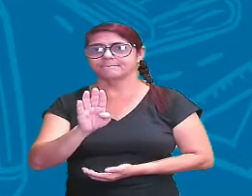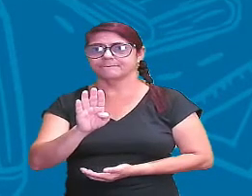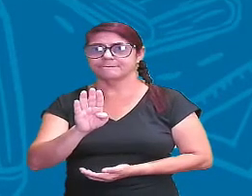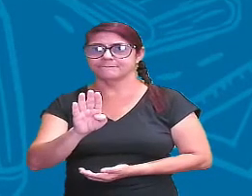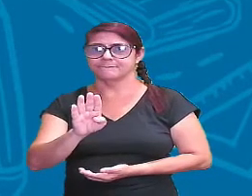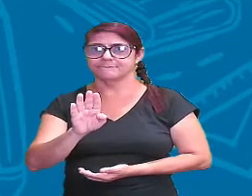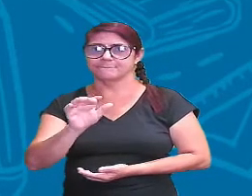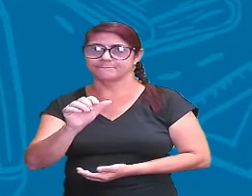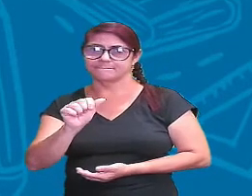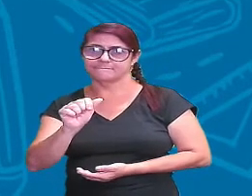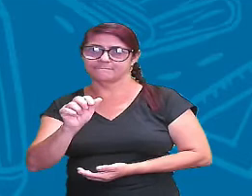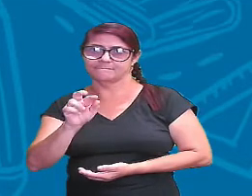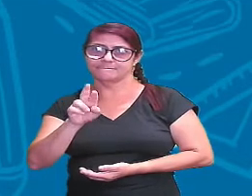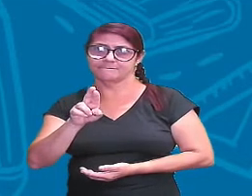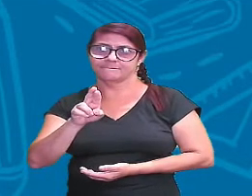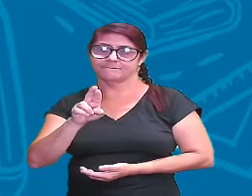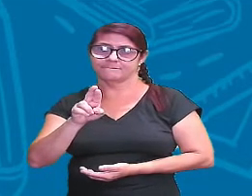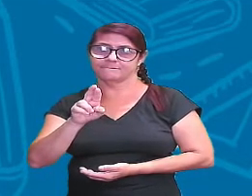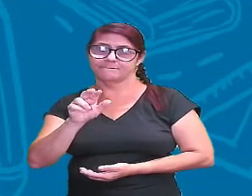palavra